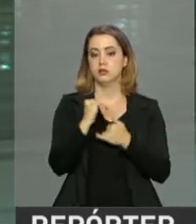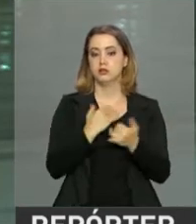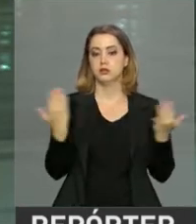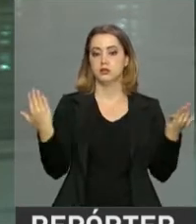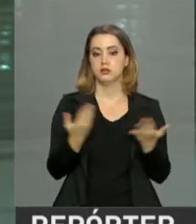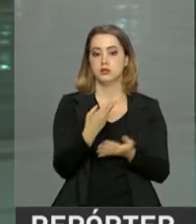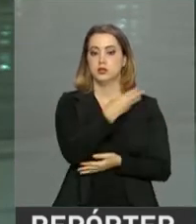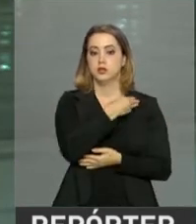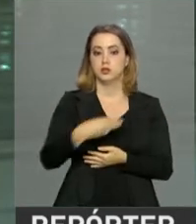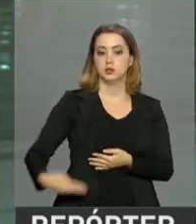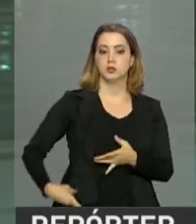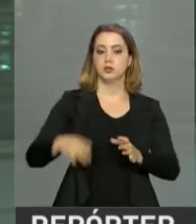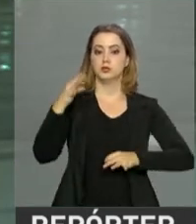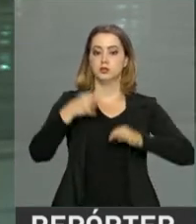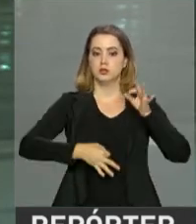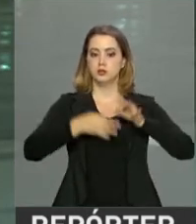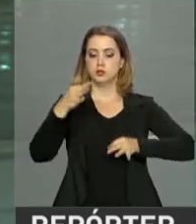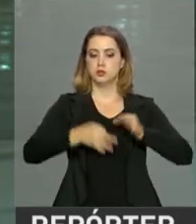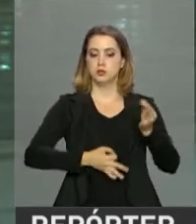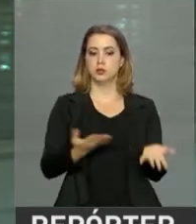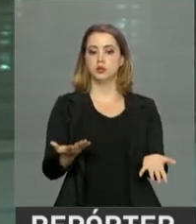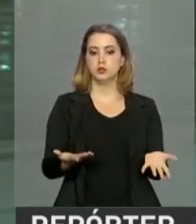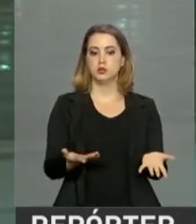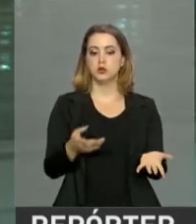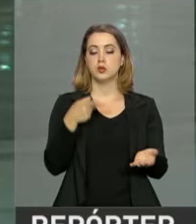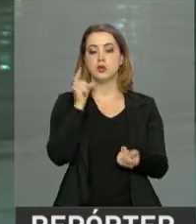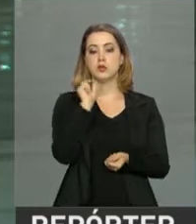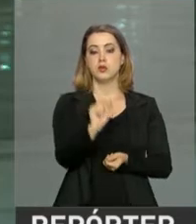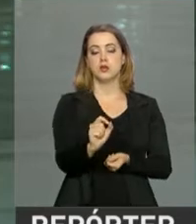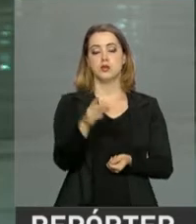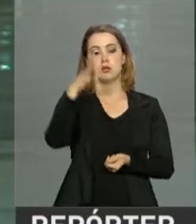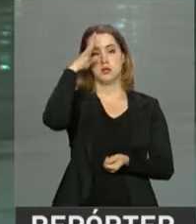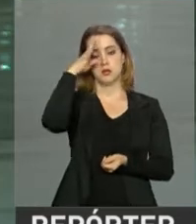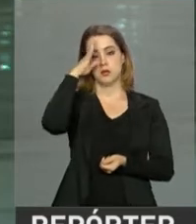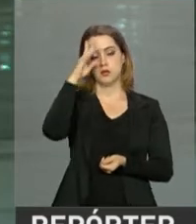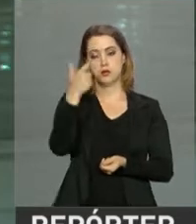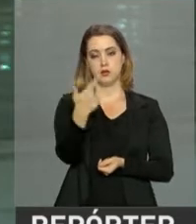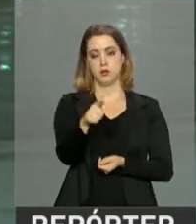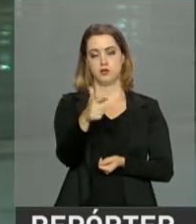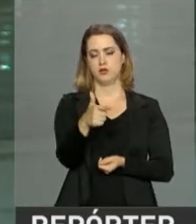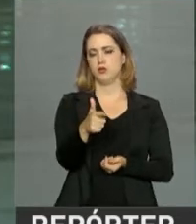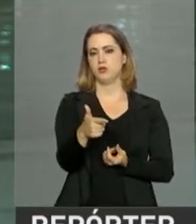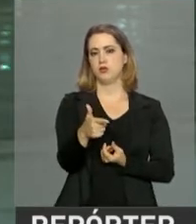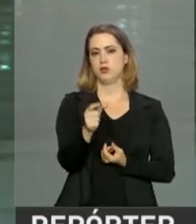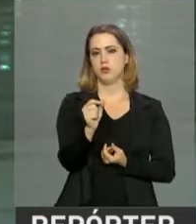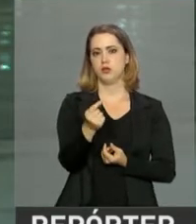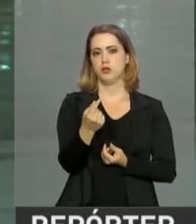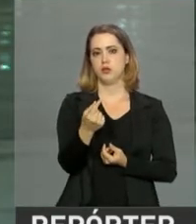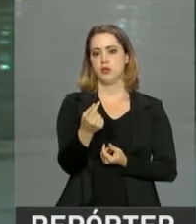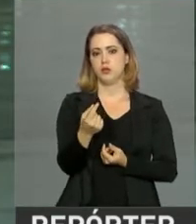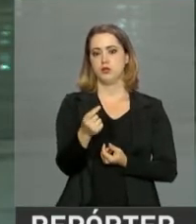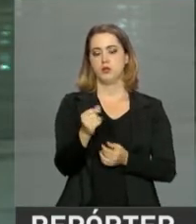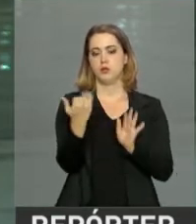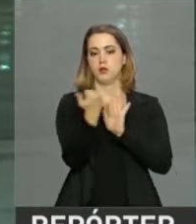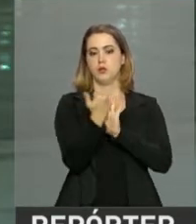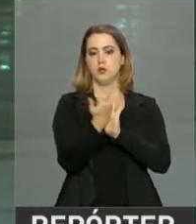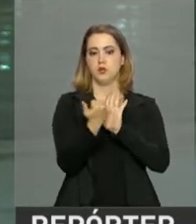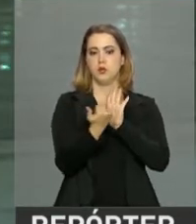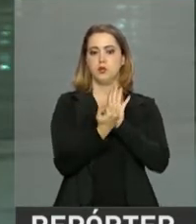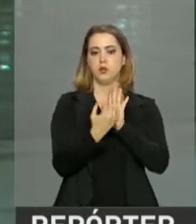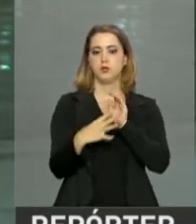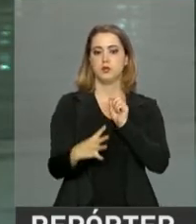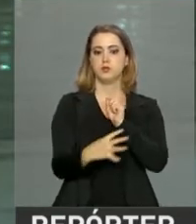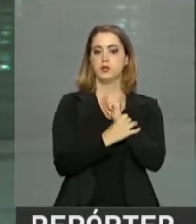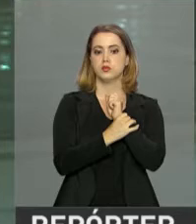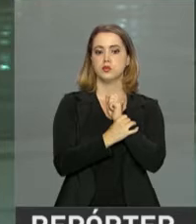pelo ministro da justiça e cidadania alexandre de moraes é que nesta quarta feira não vai ocorrer o lançamento do plano nacional de segurança